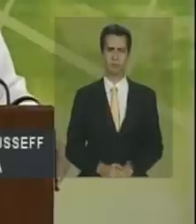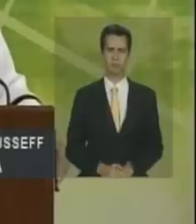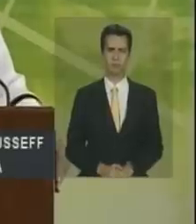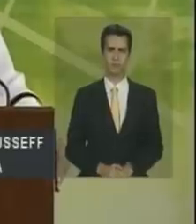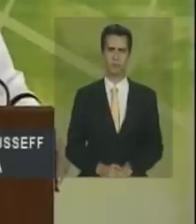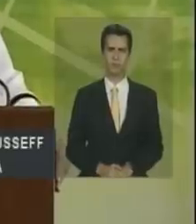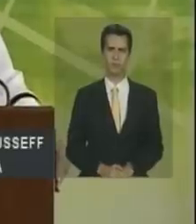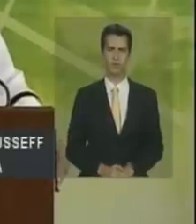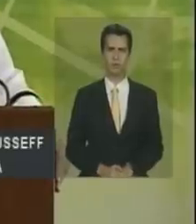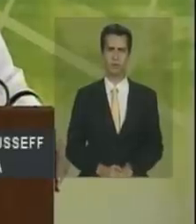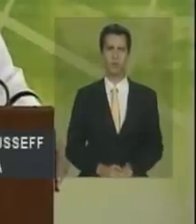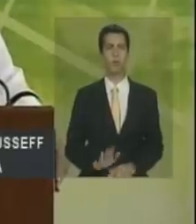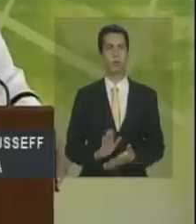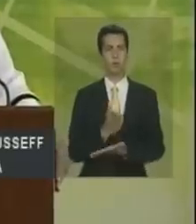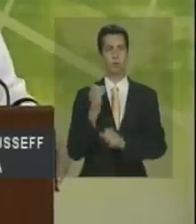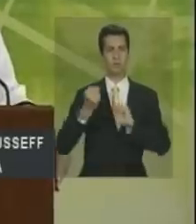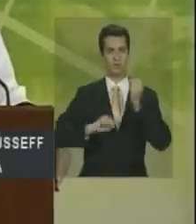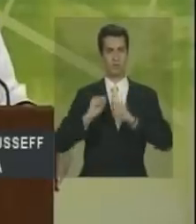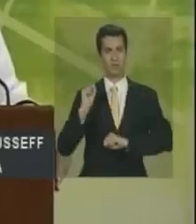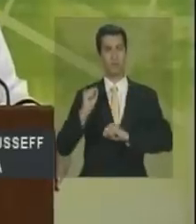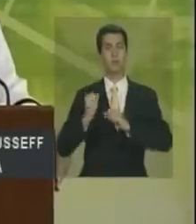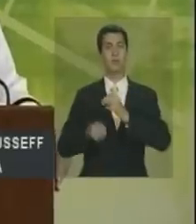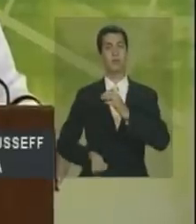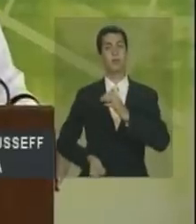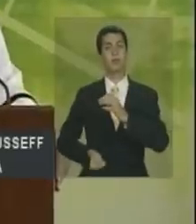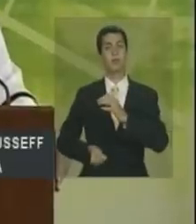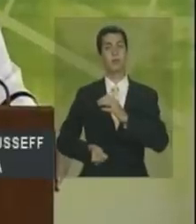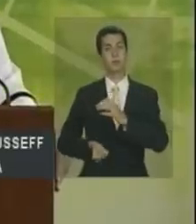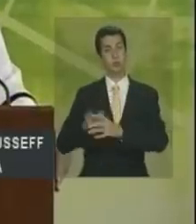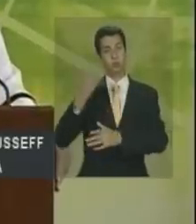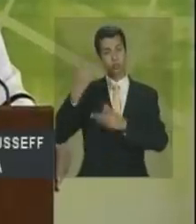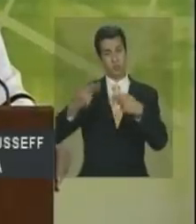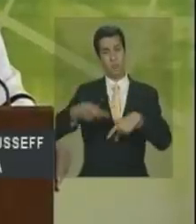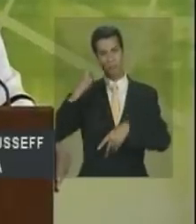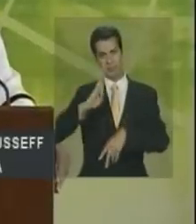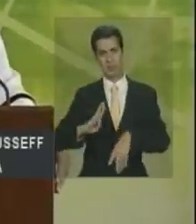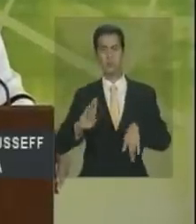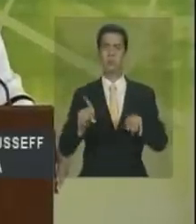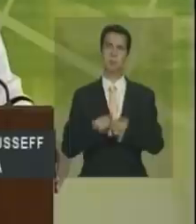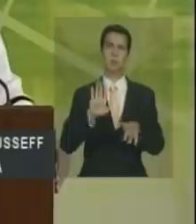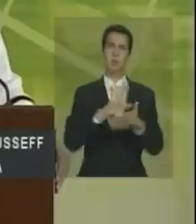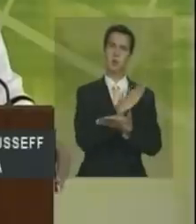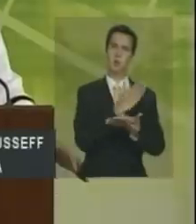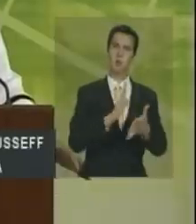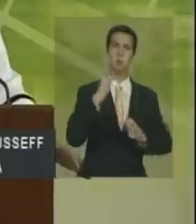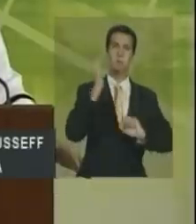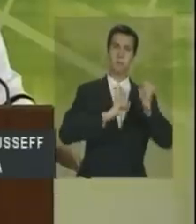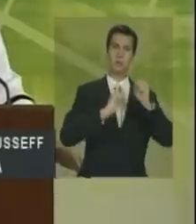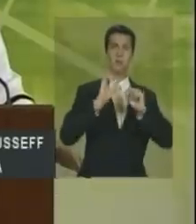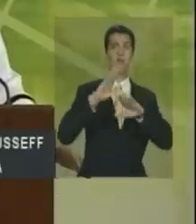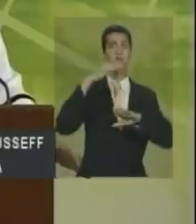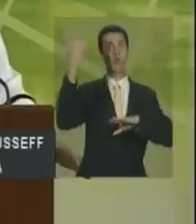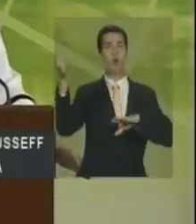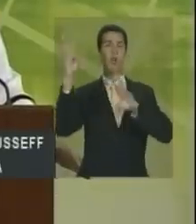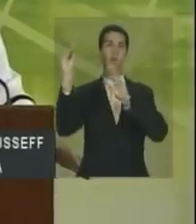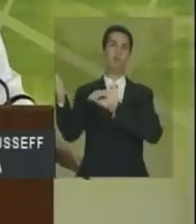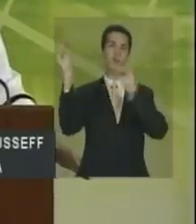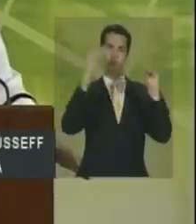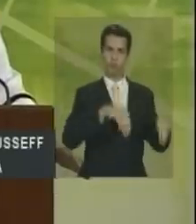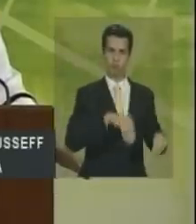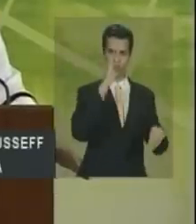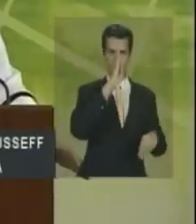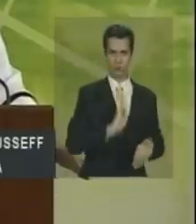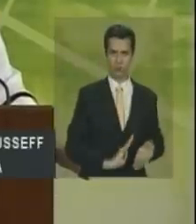até aqueles que vieram de fora e se localizaram no Brasil, se tornando empresas brasileiras